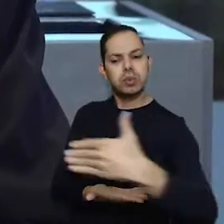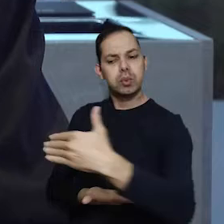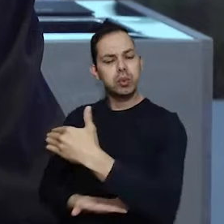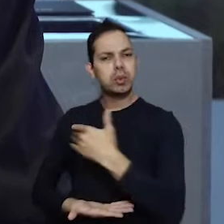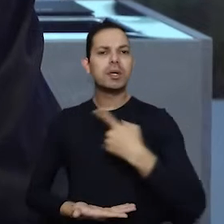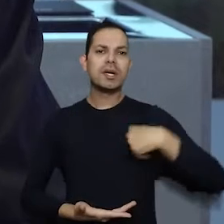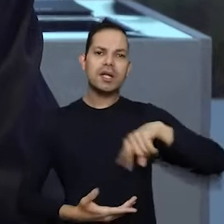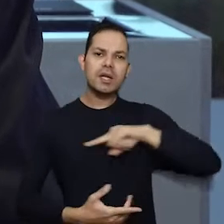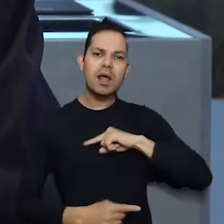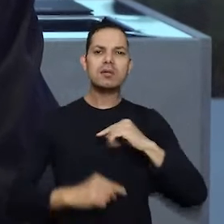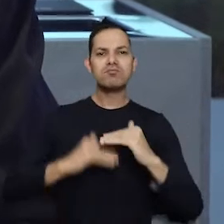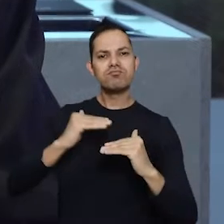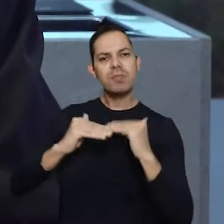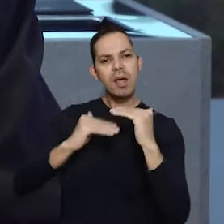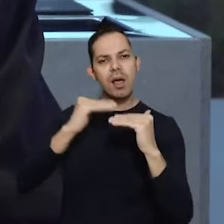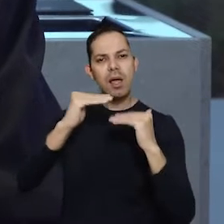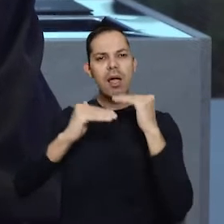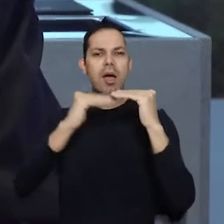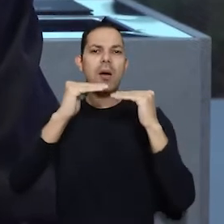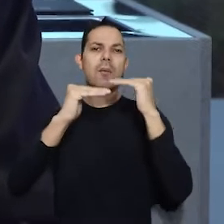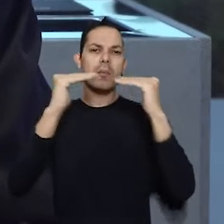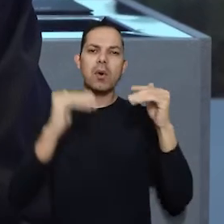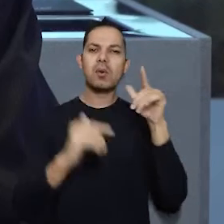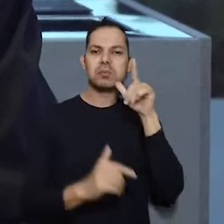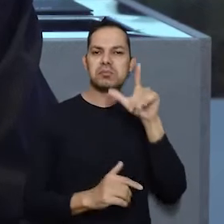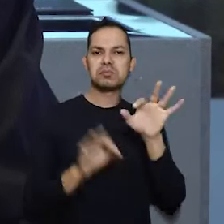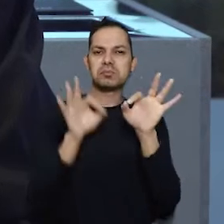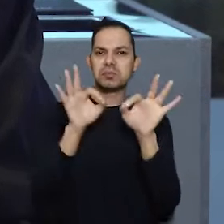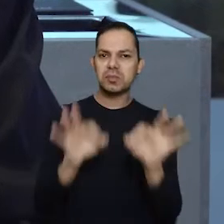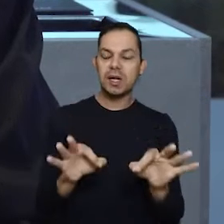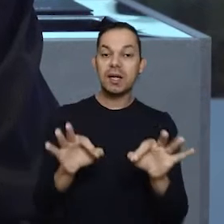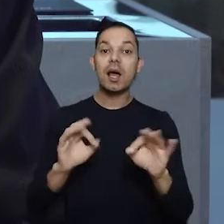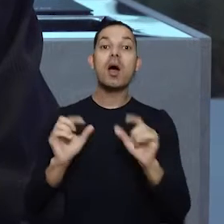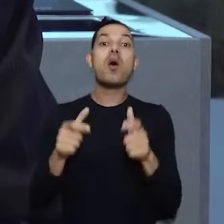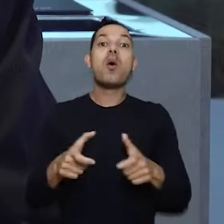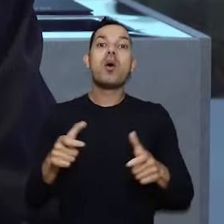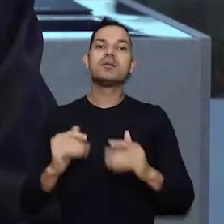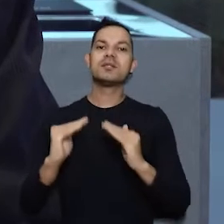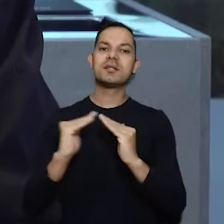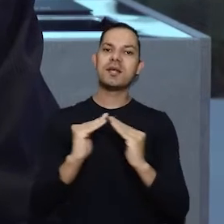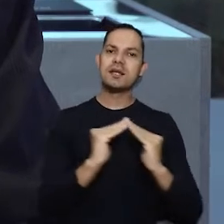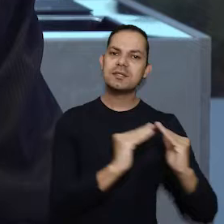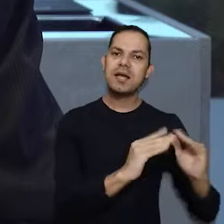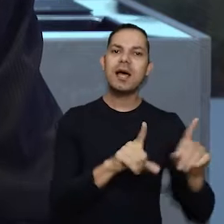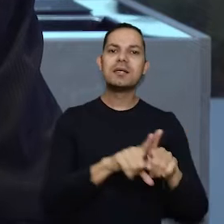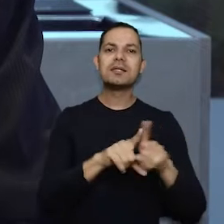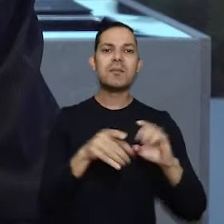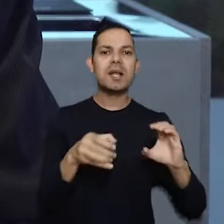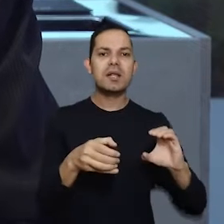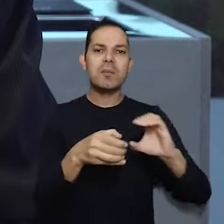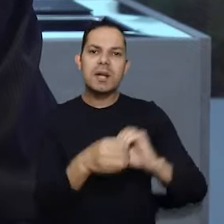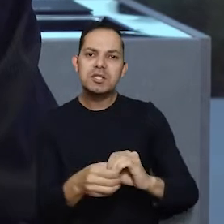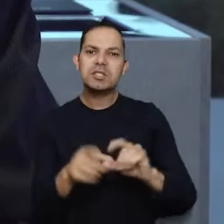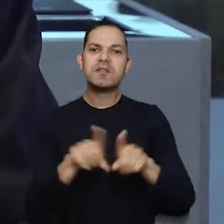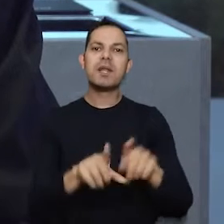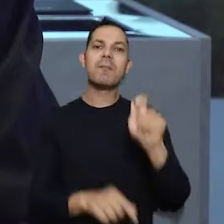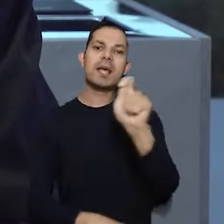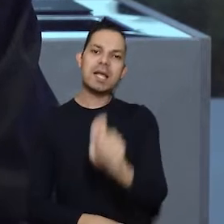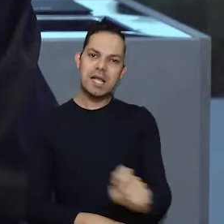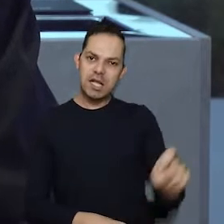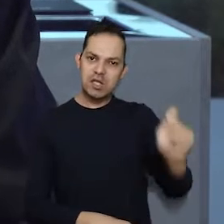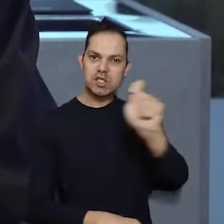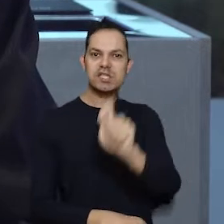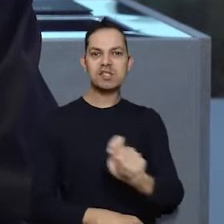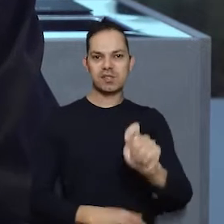que a gente vai gradativamente evoluir nas residências e também nas cooperativas